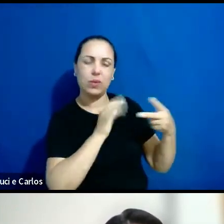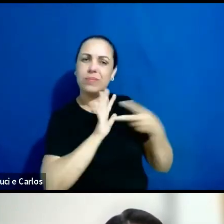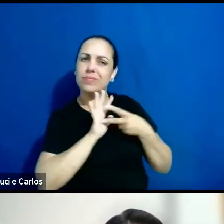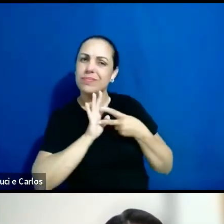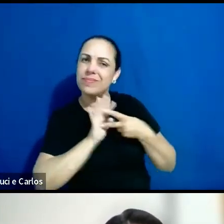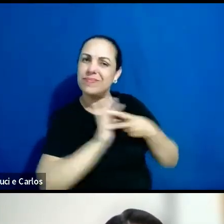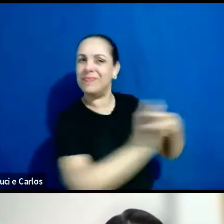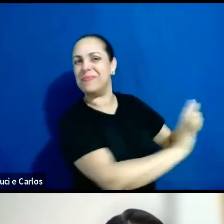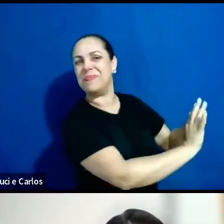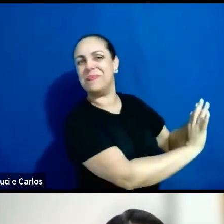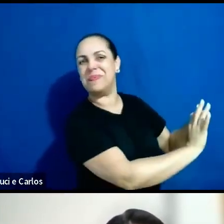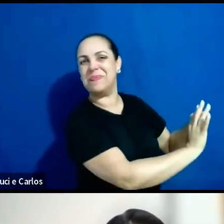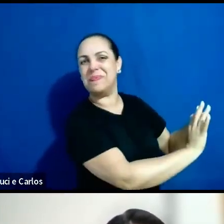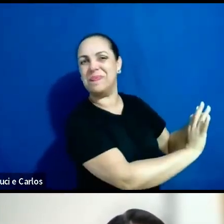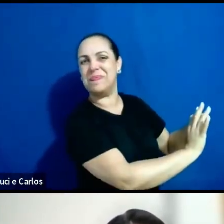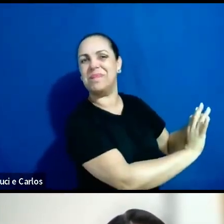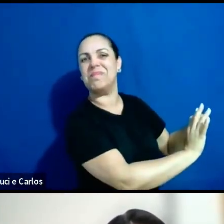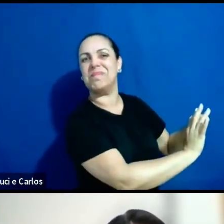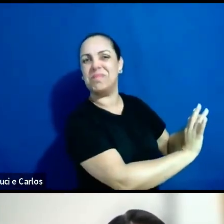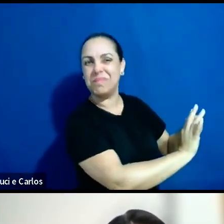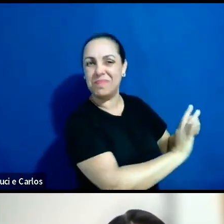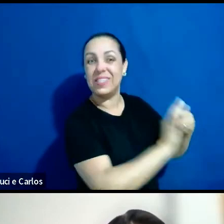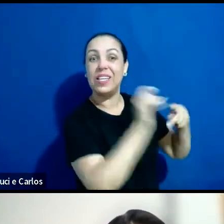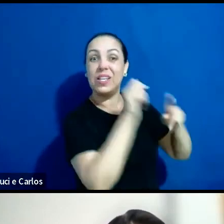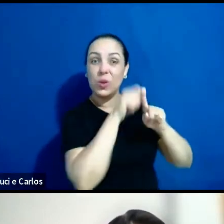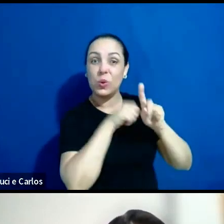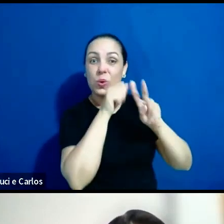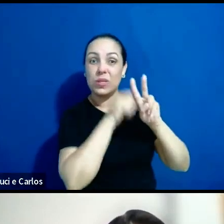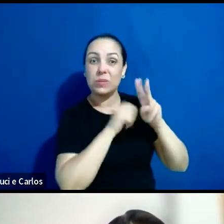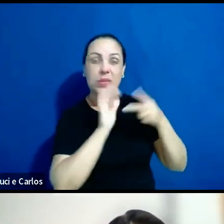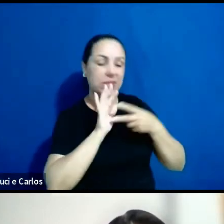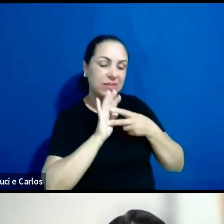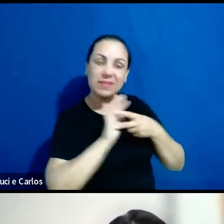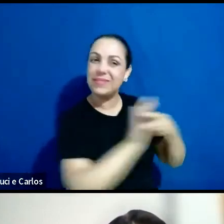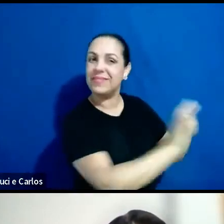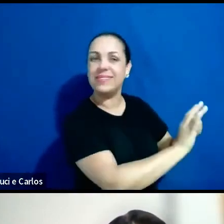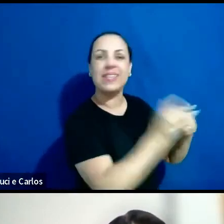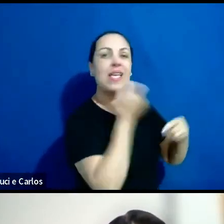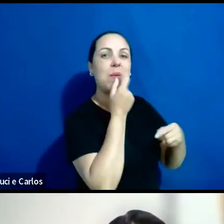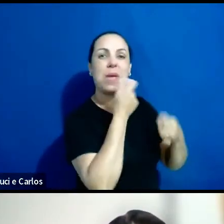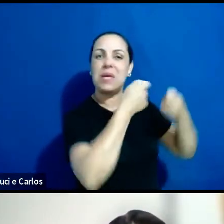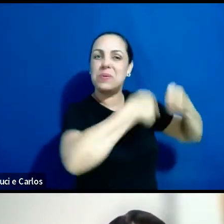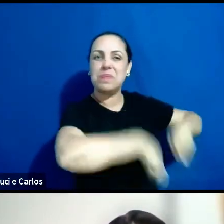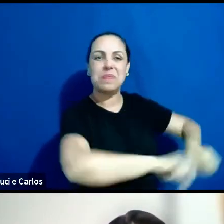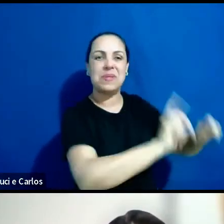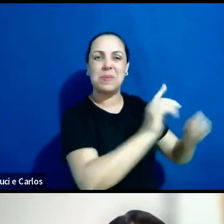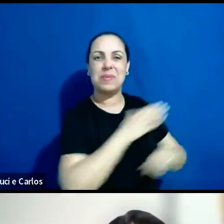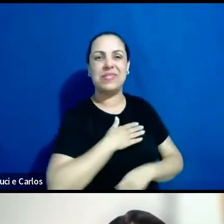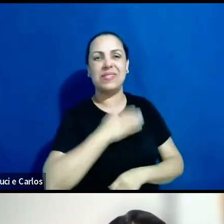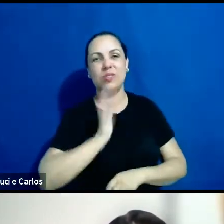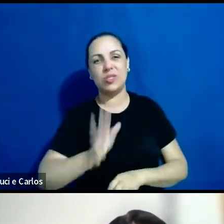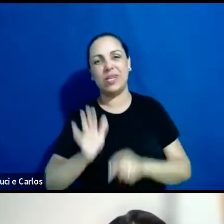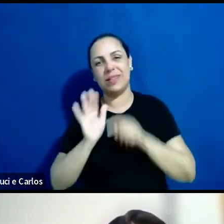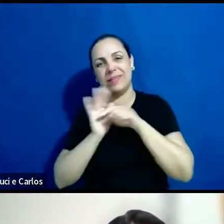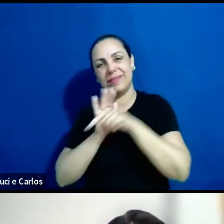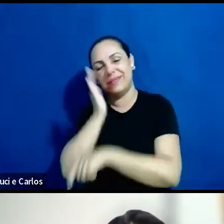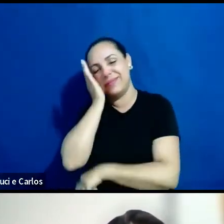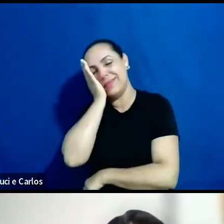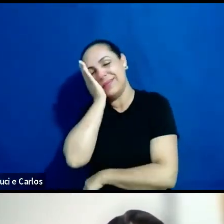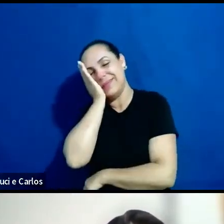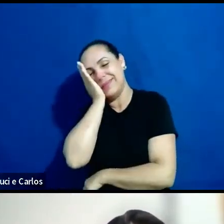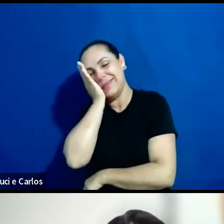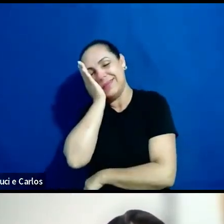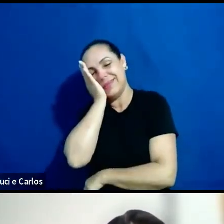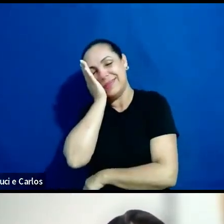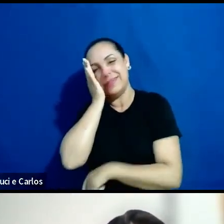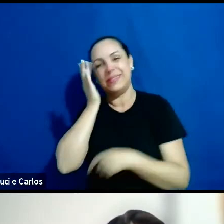dormir sem essas 2 medicações. Então, em 2 meses, e eu tive uma sensação assim, em 10 anos eu vi o mundo